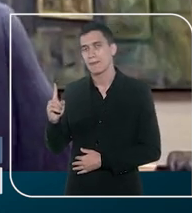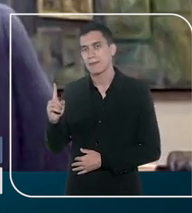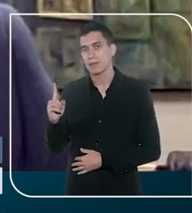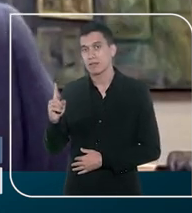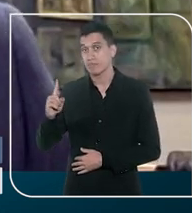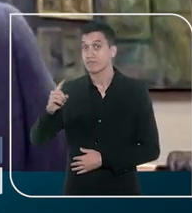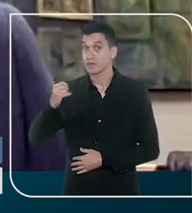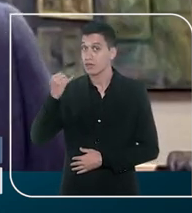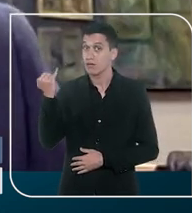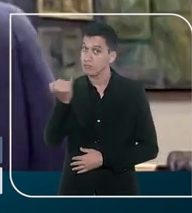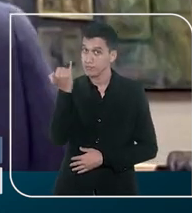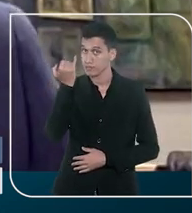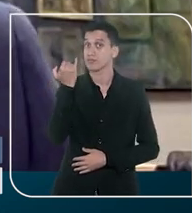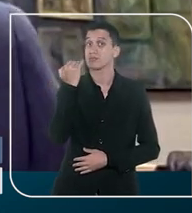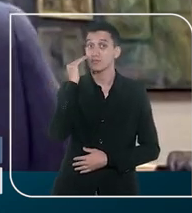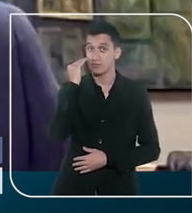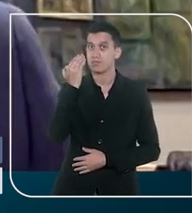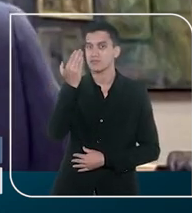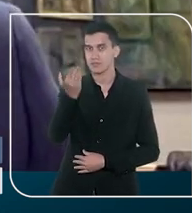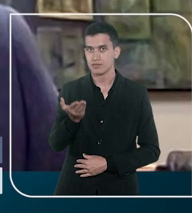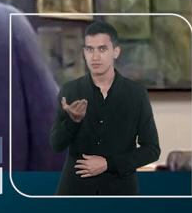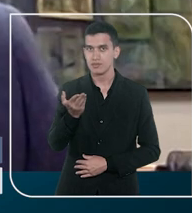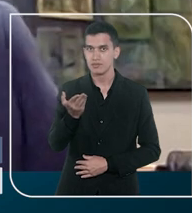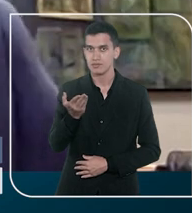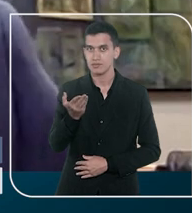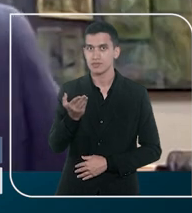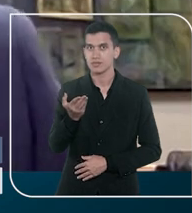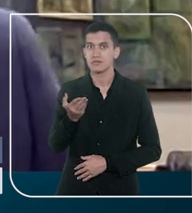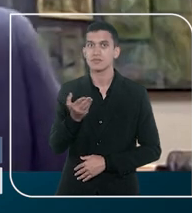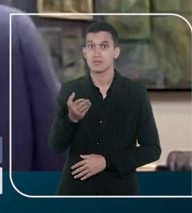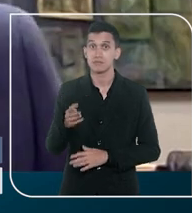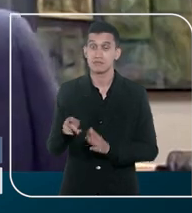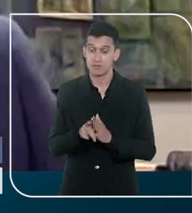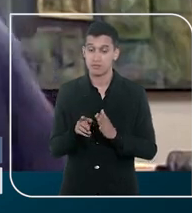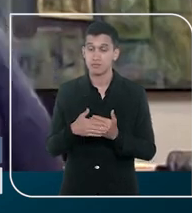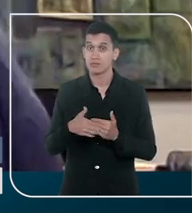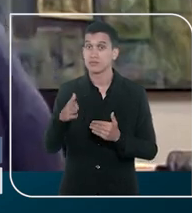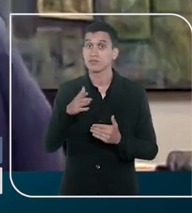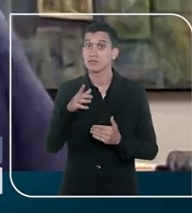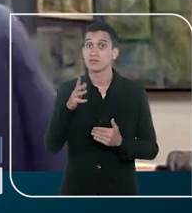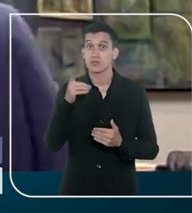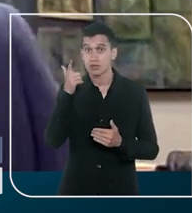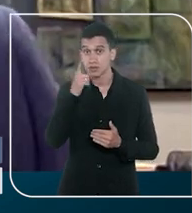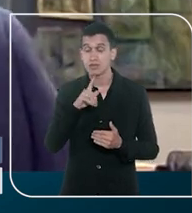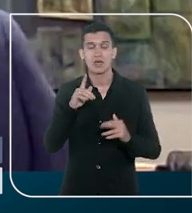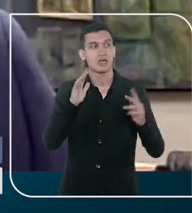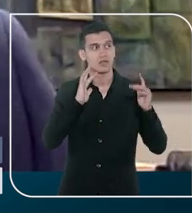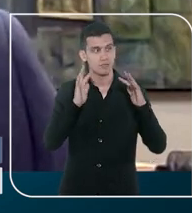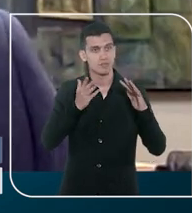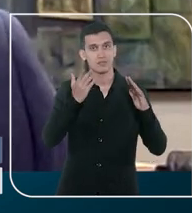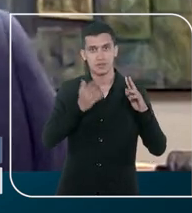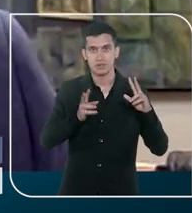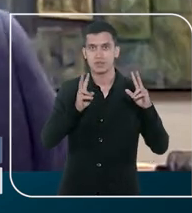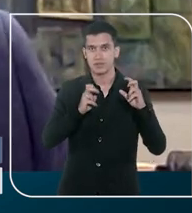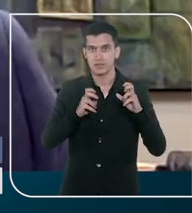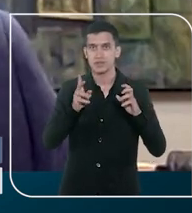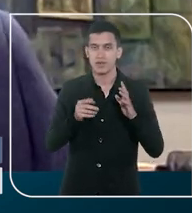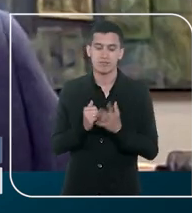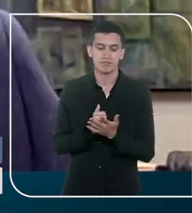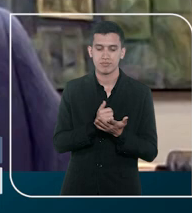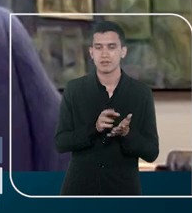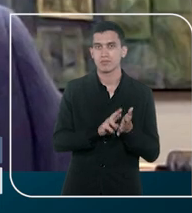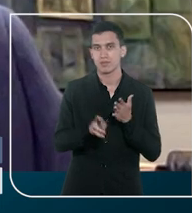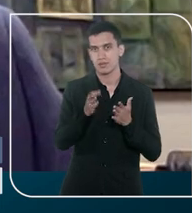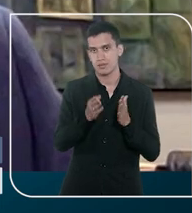é importante compreender isso para a própria compreensão desse conceito já traz a resposta da pergunta,